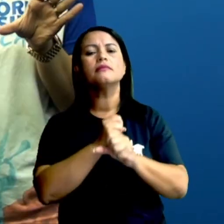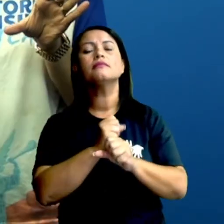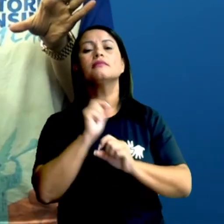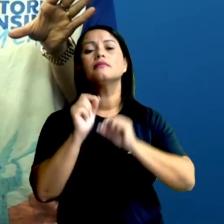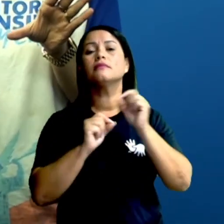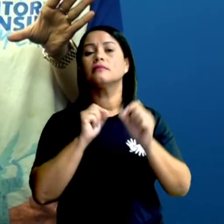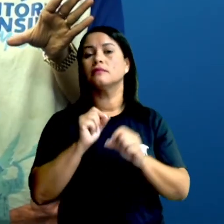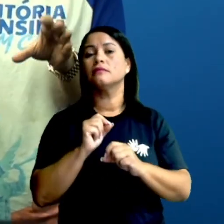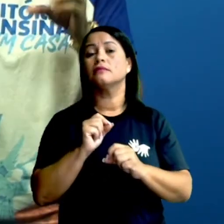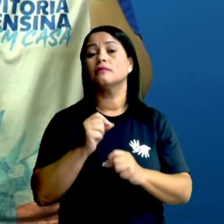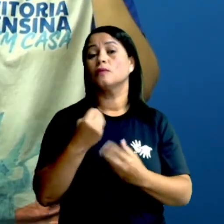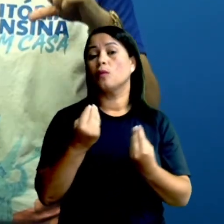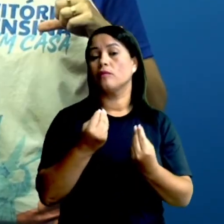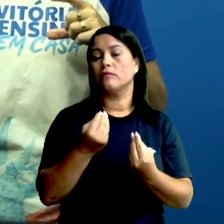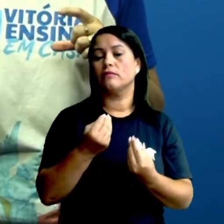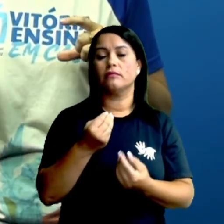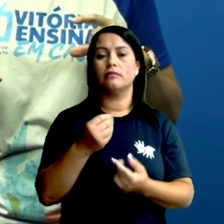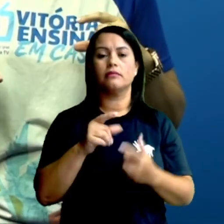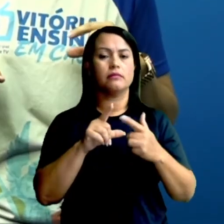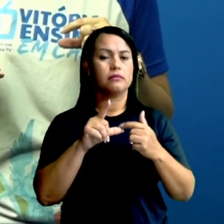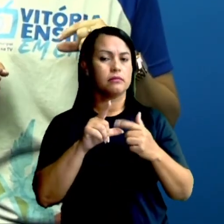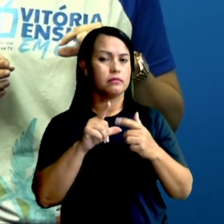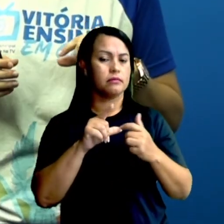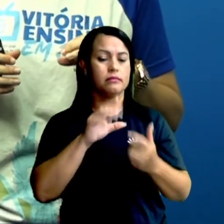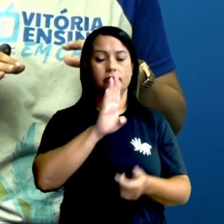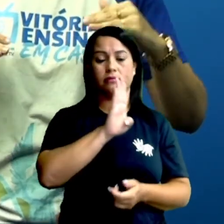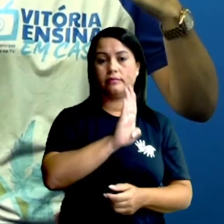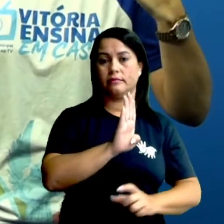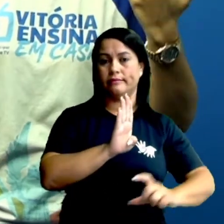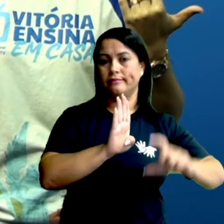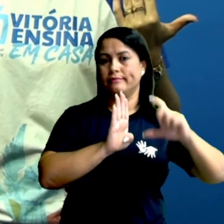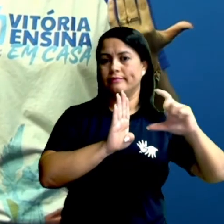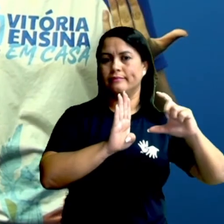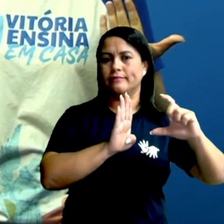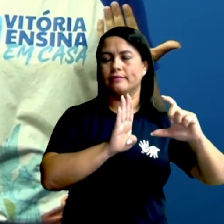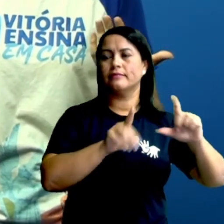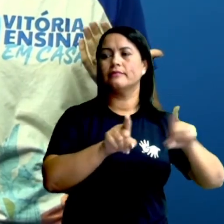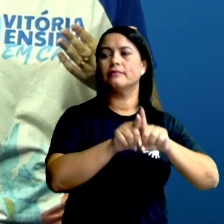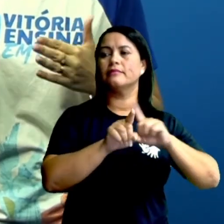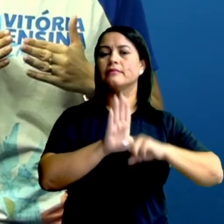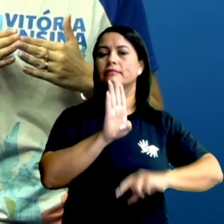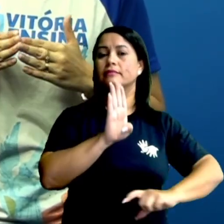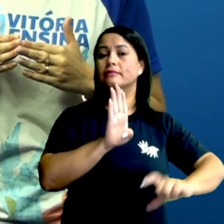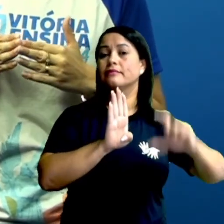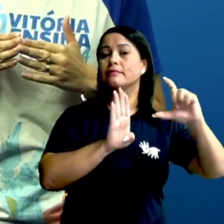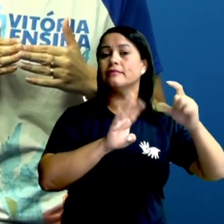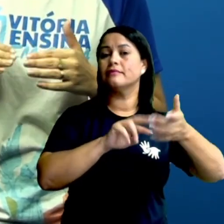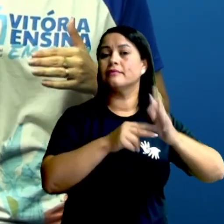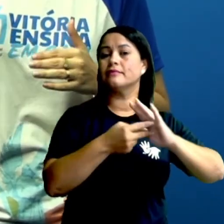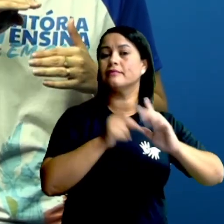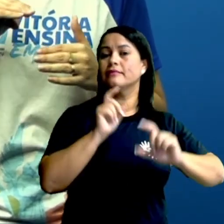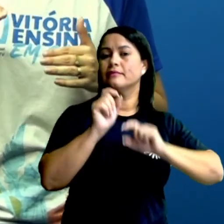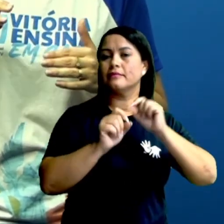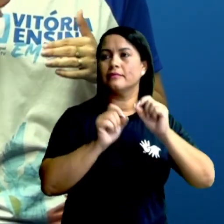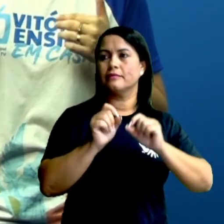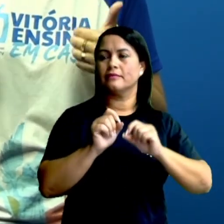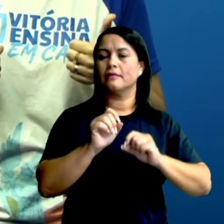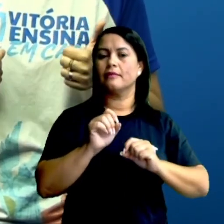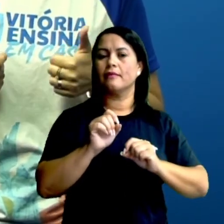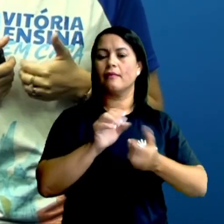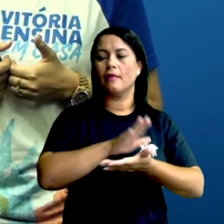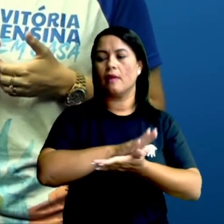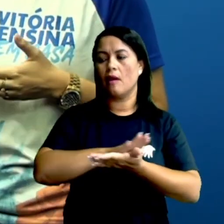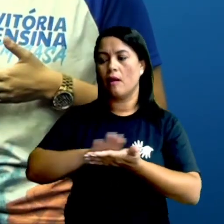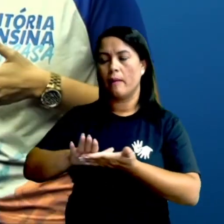fórmula do trapézio, você vai fazer o seguinte. Você vai colocar um B maiúsculo. E esse B maiúsculo vai significar o quê? A